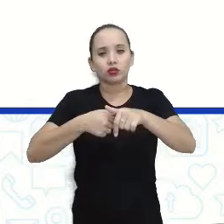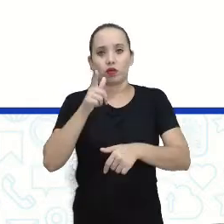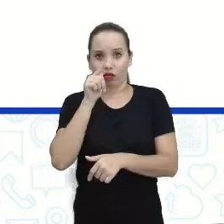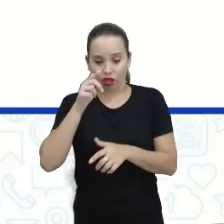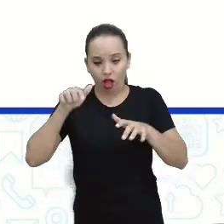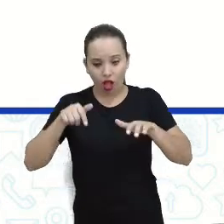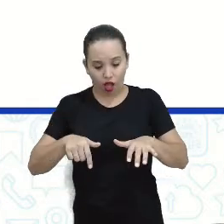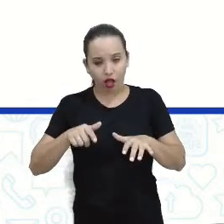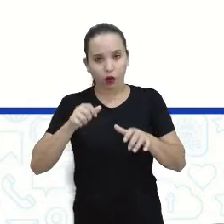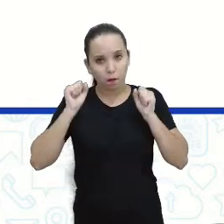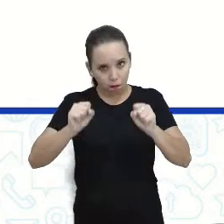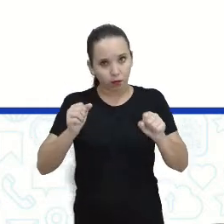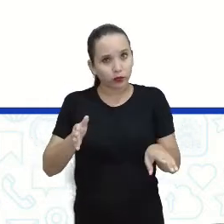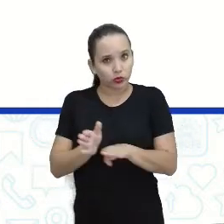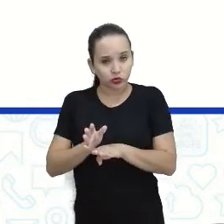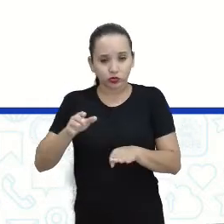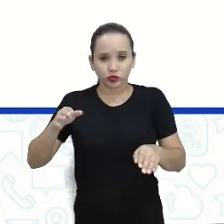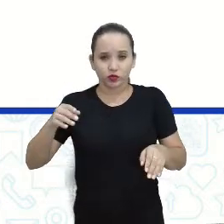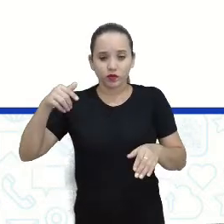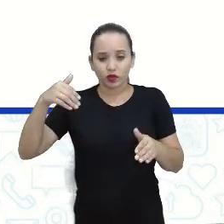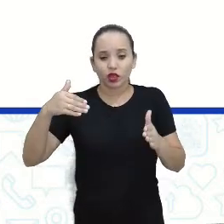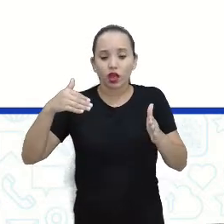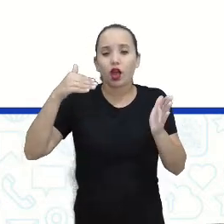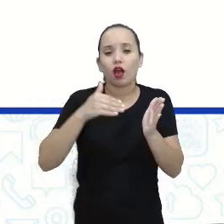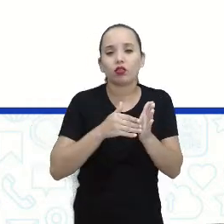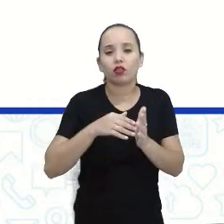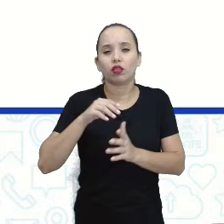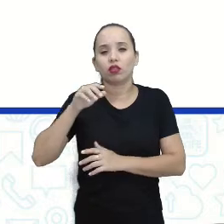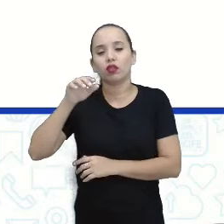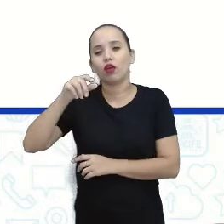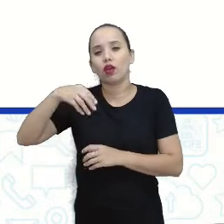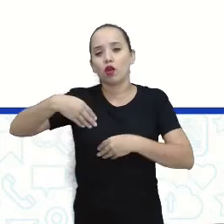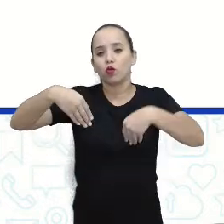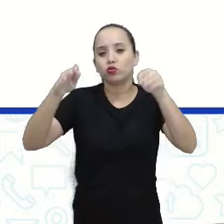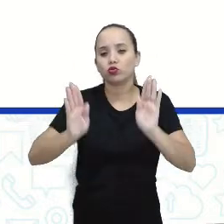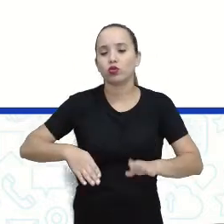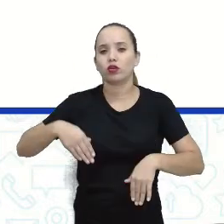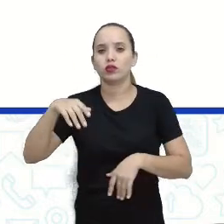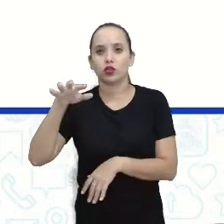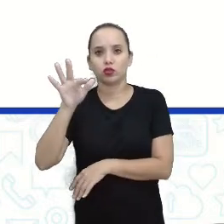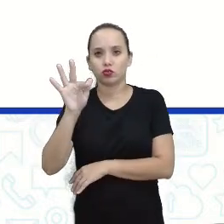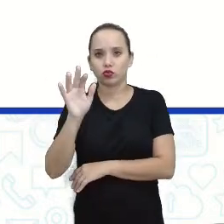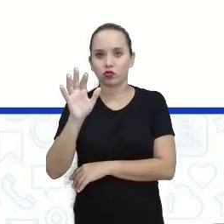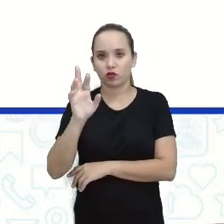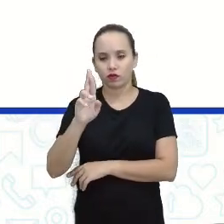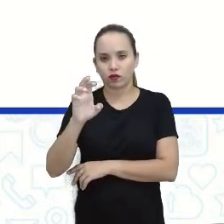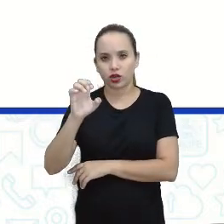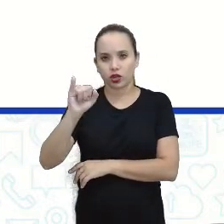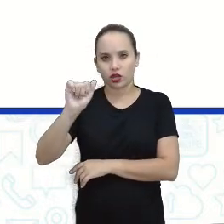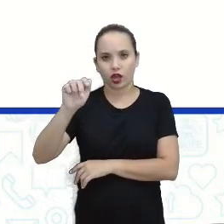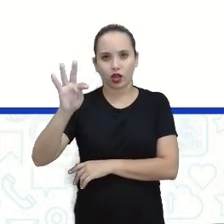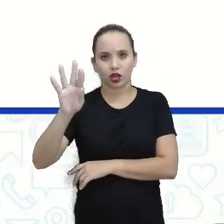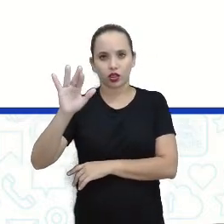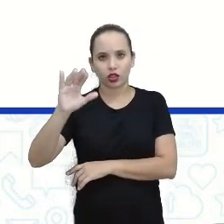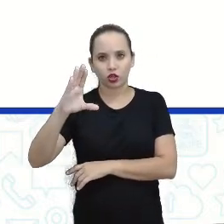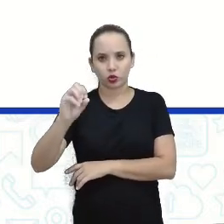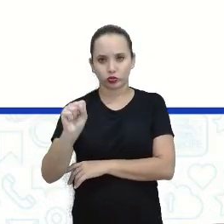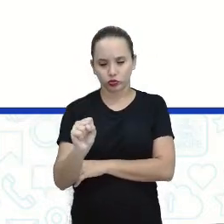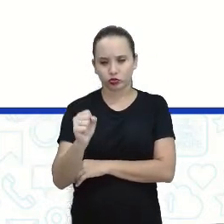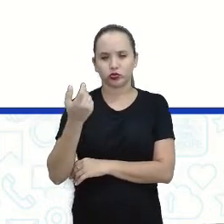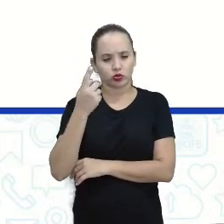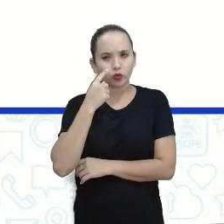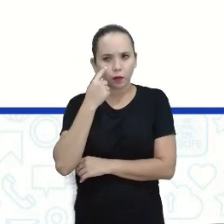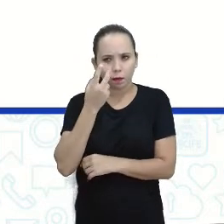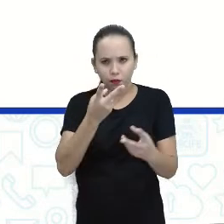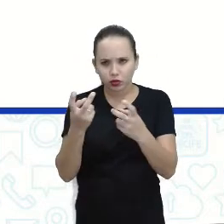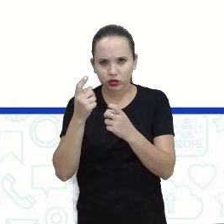freáticos, lembra disso? Pois é. Então, infiltrou no solo, beleza. Olha ali as raízes da árvore, né, no solo, dá pra